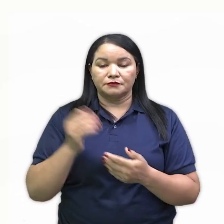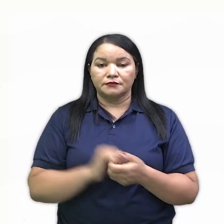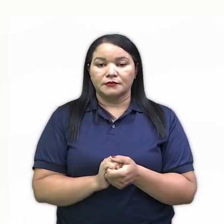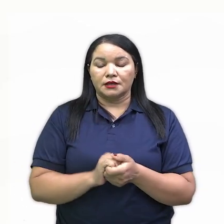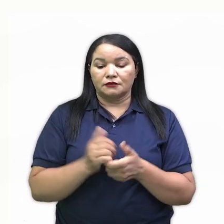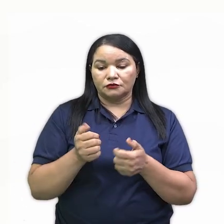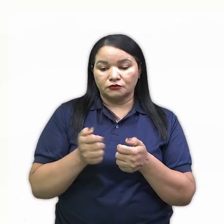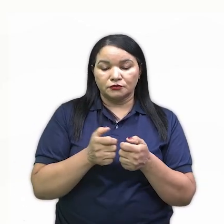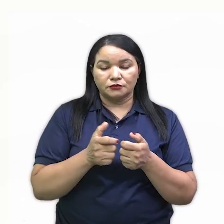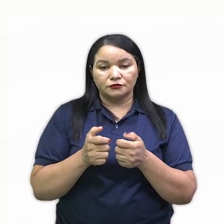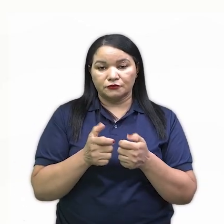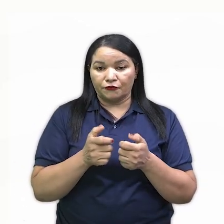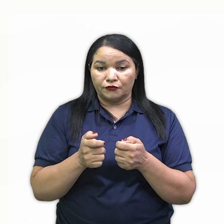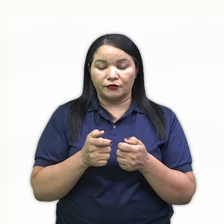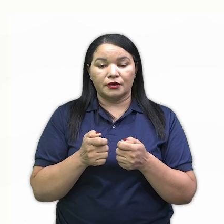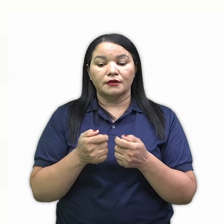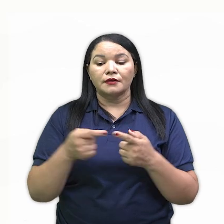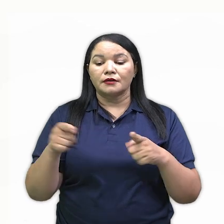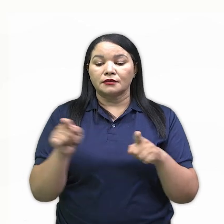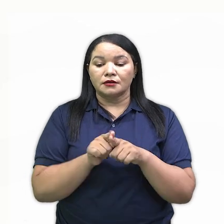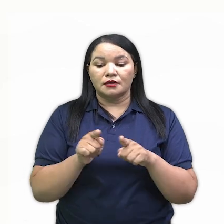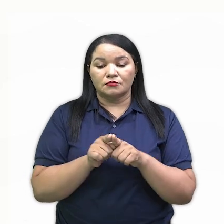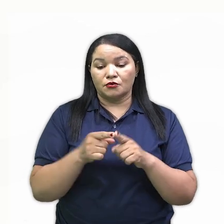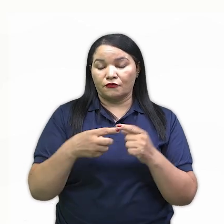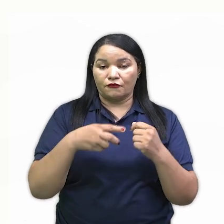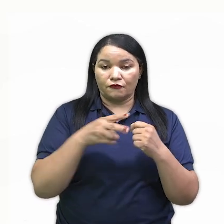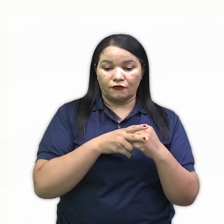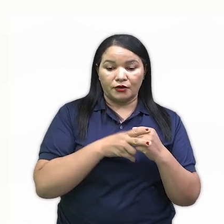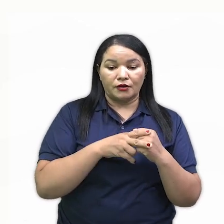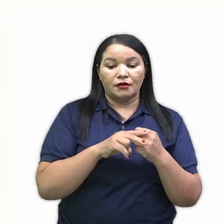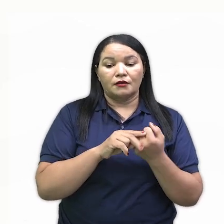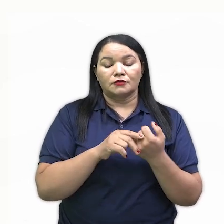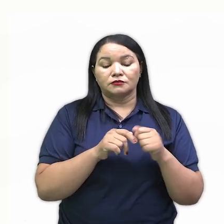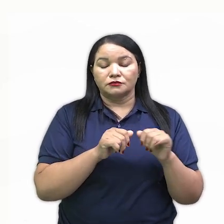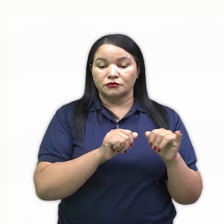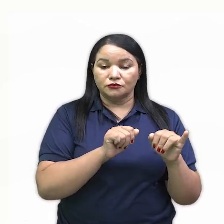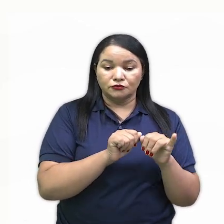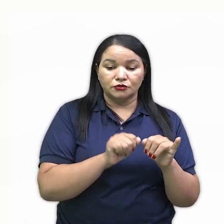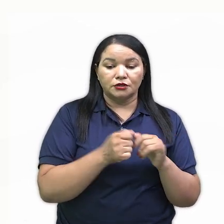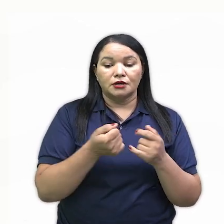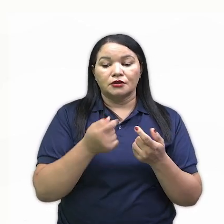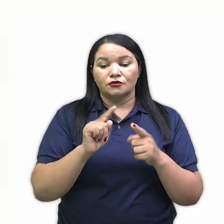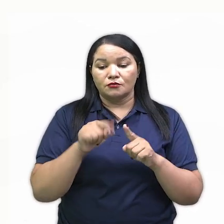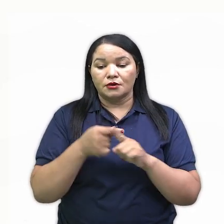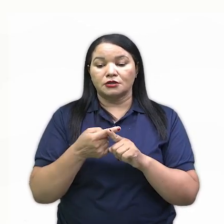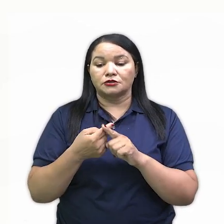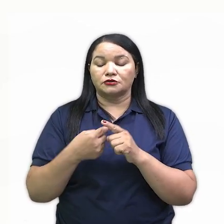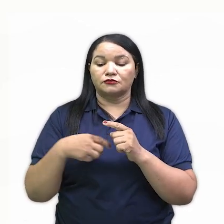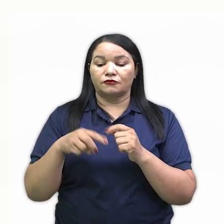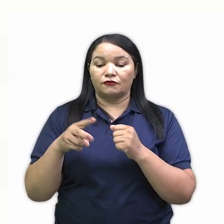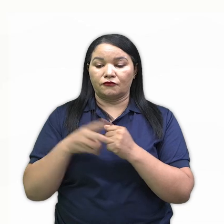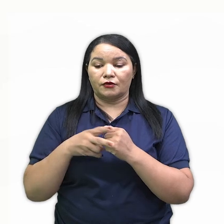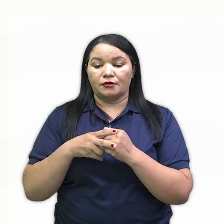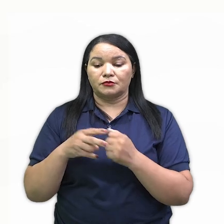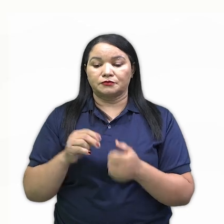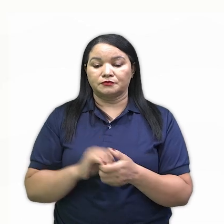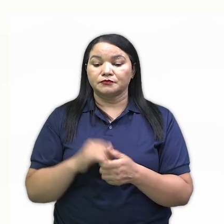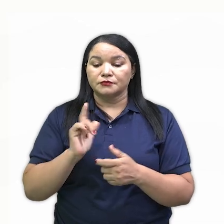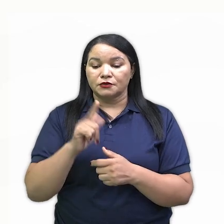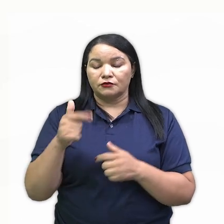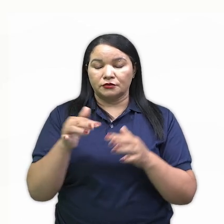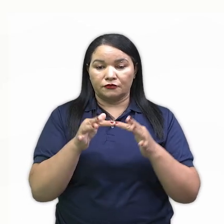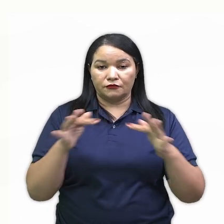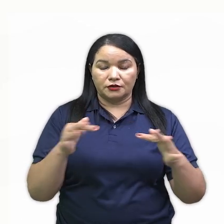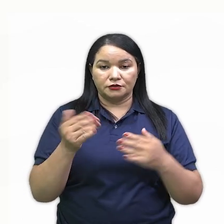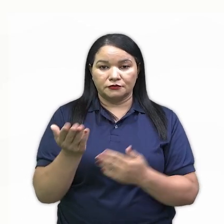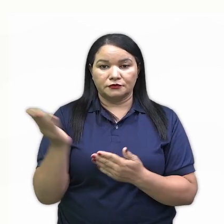videogame. O verbo to be, o sujeito e o verbo com ing. Was she cooking cake?